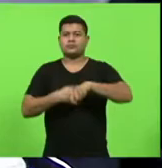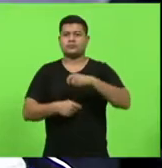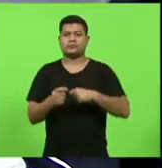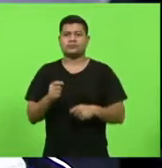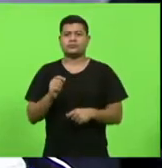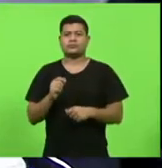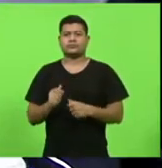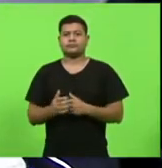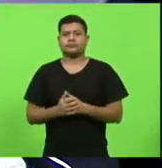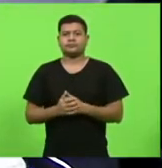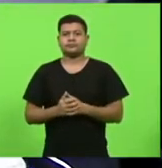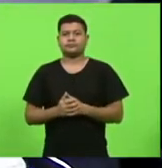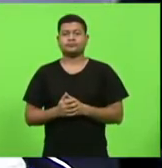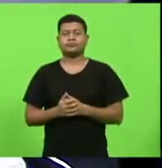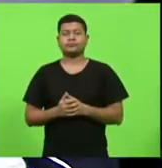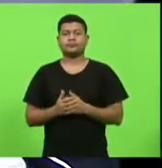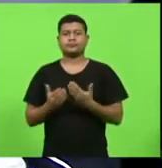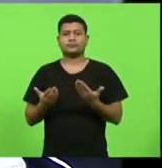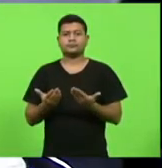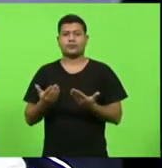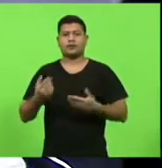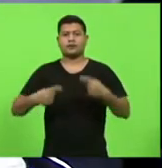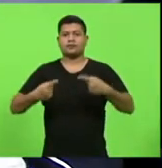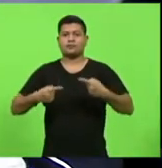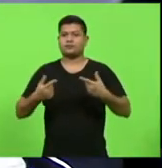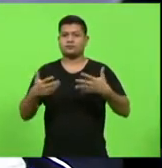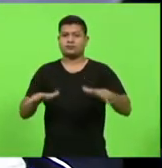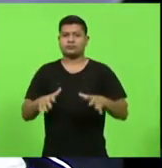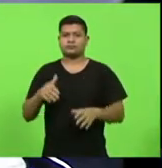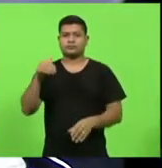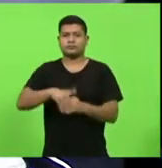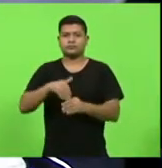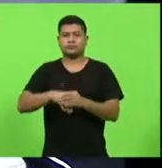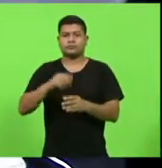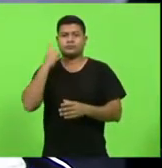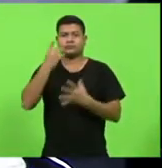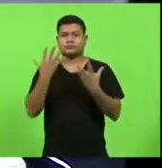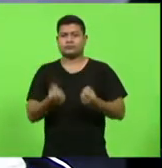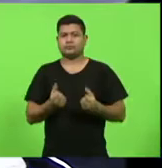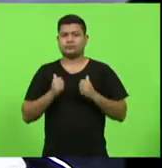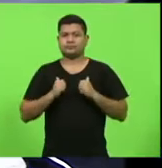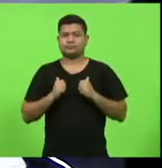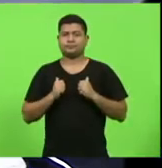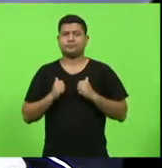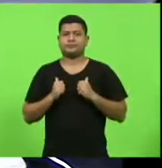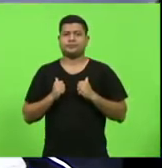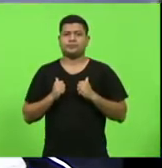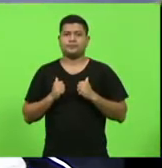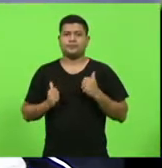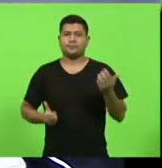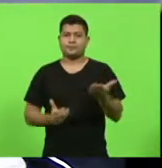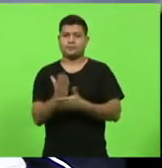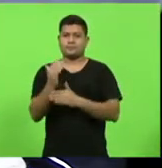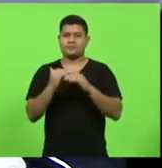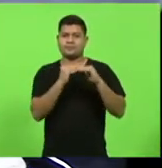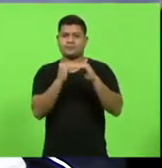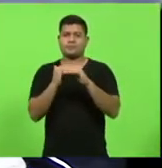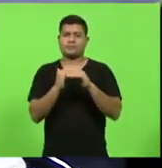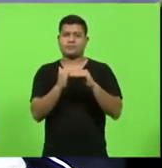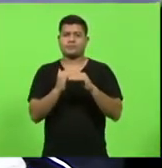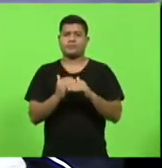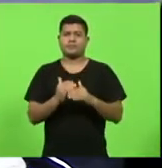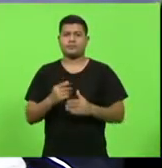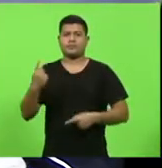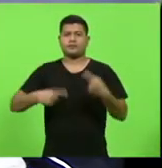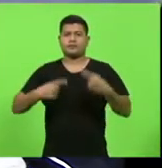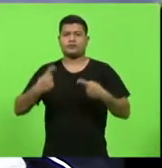discussão. Não havendo quem queira discutir, em votação. Deputados que aprovam, permaneçam como se encontram. Aprovado por unanimidade.